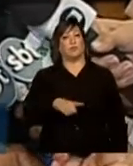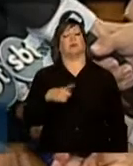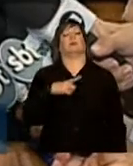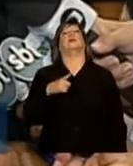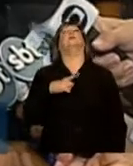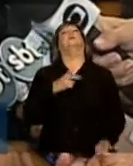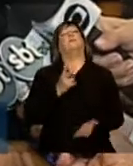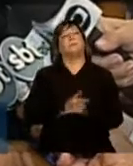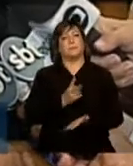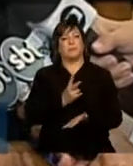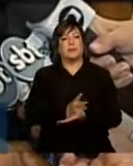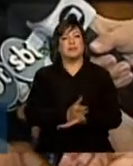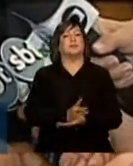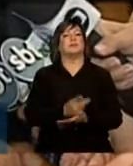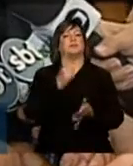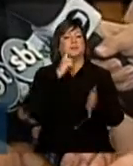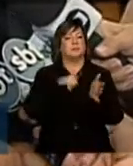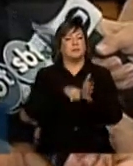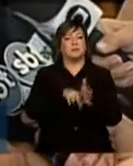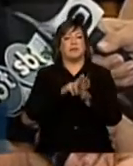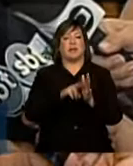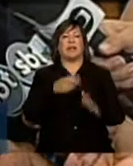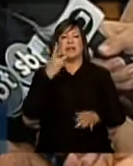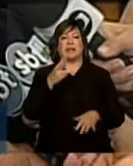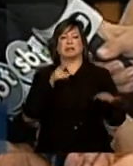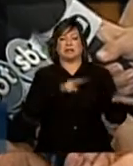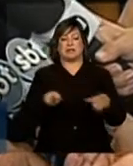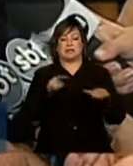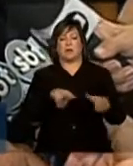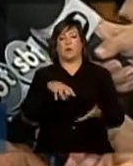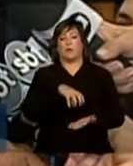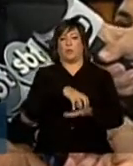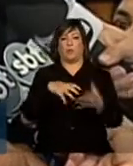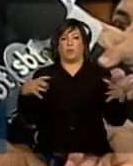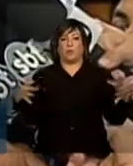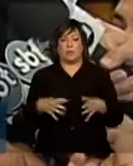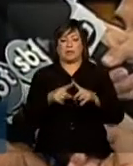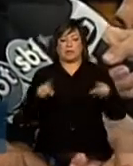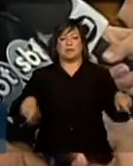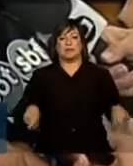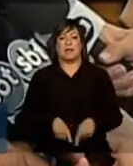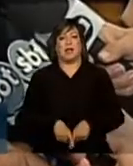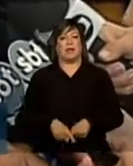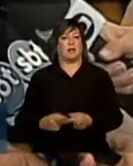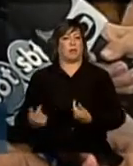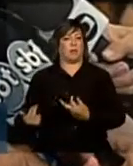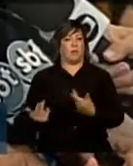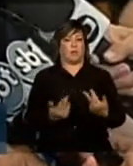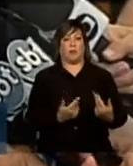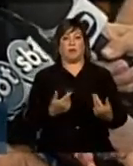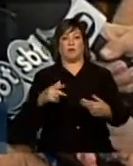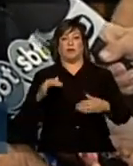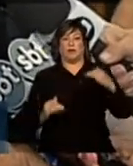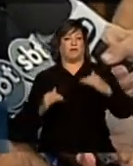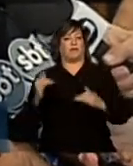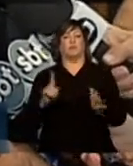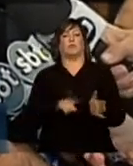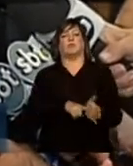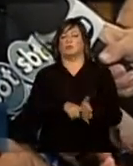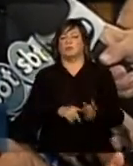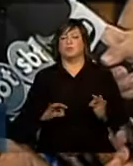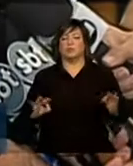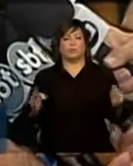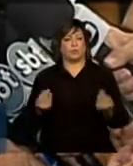mesmo critério de avaliação. Ficaram as 3 semanas em conjunto, em salas comuns, ou seja, não tem diferença nos critérios de